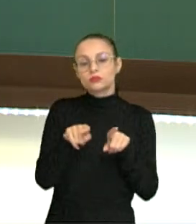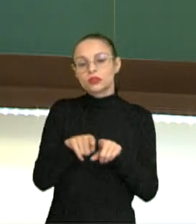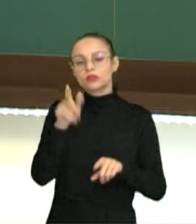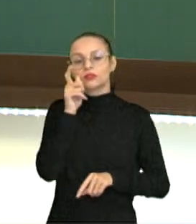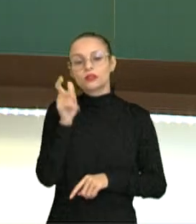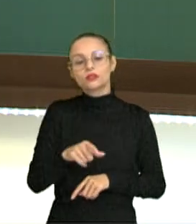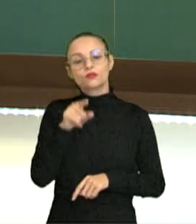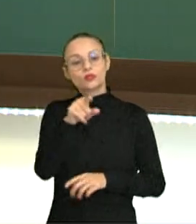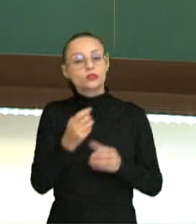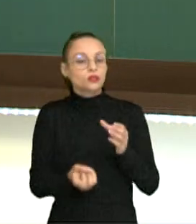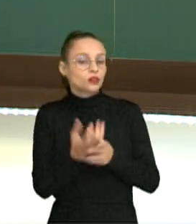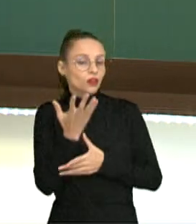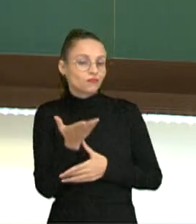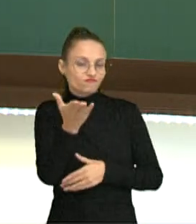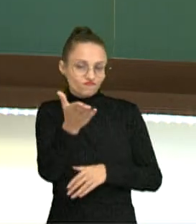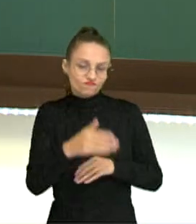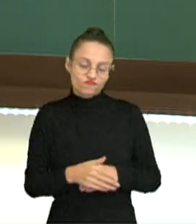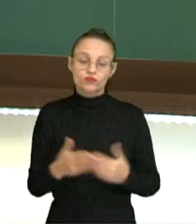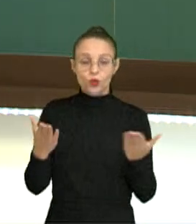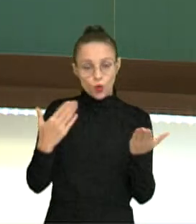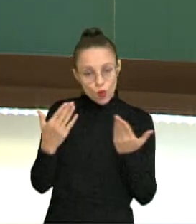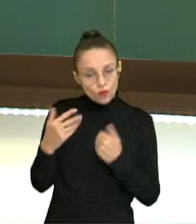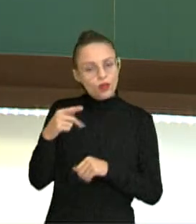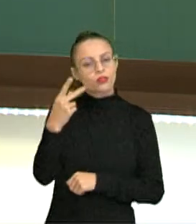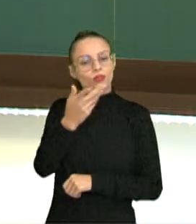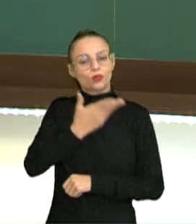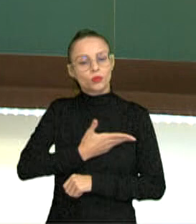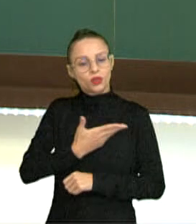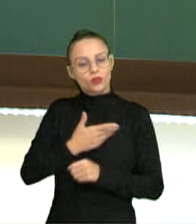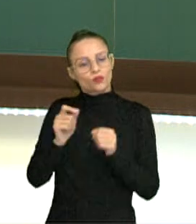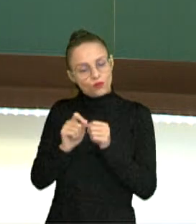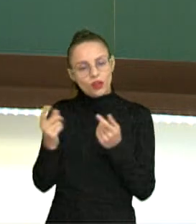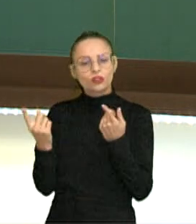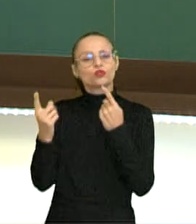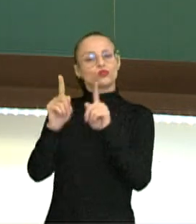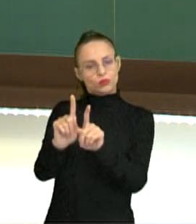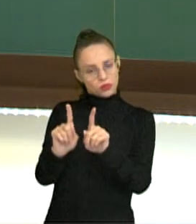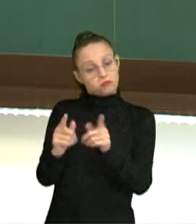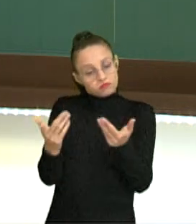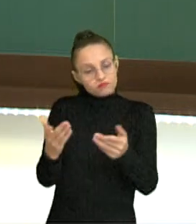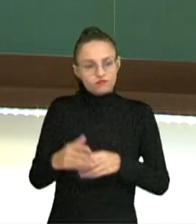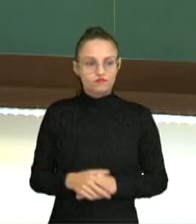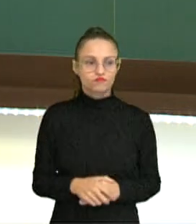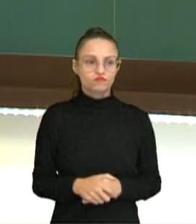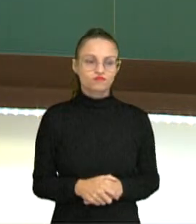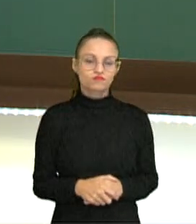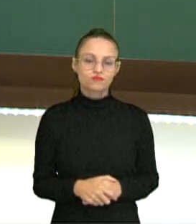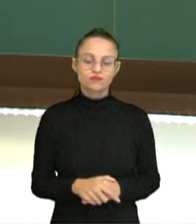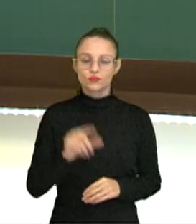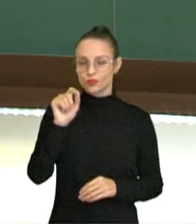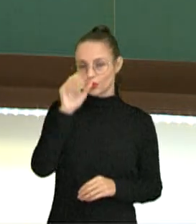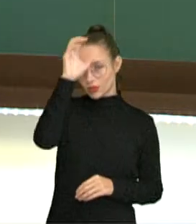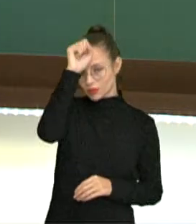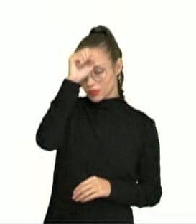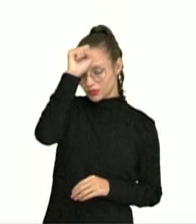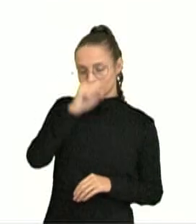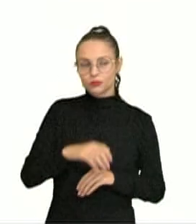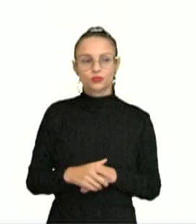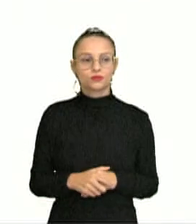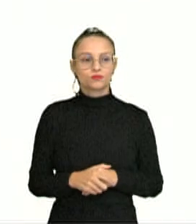interessante você criar isso. Converse com um colega, faça em dupla talvez. O que